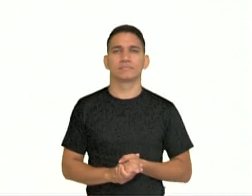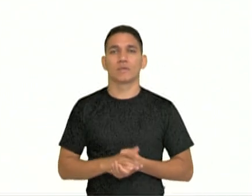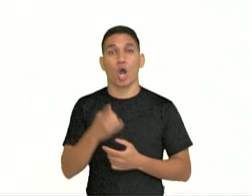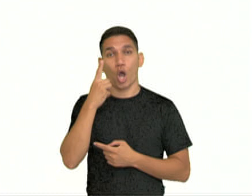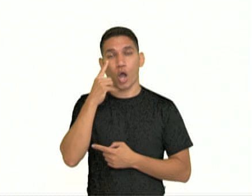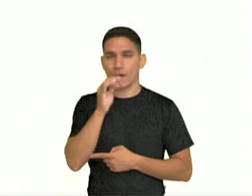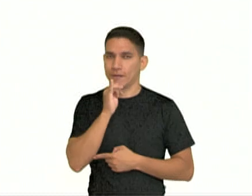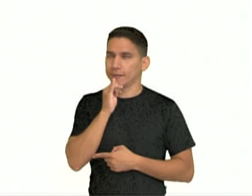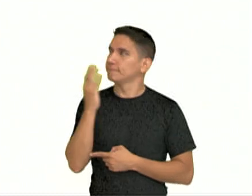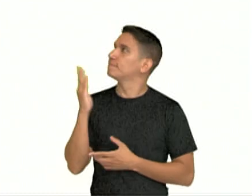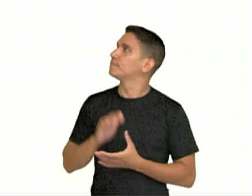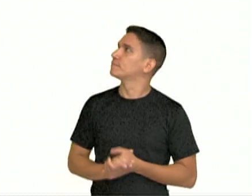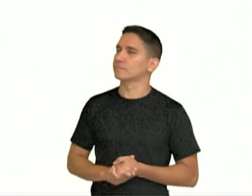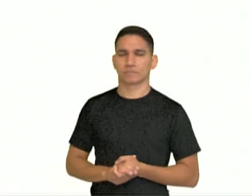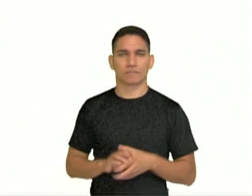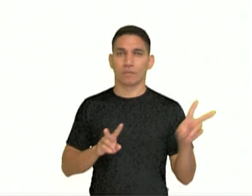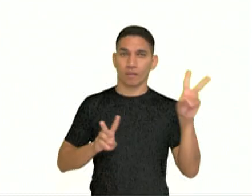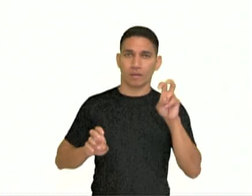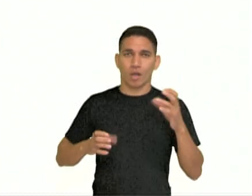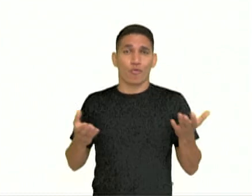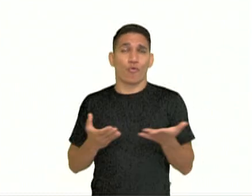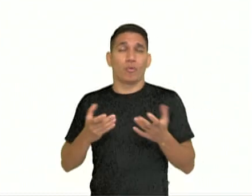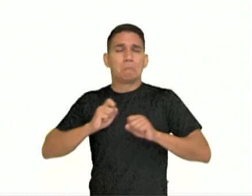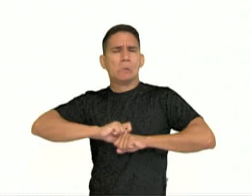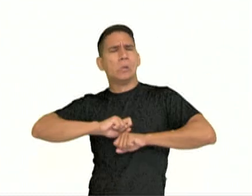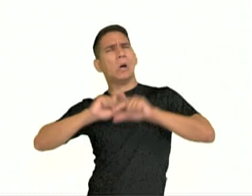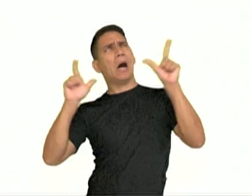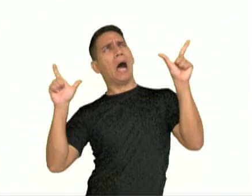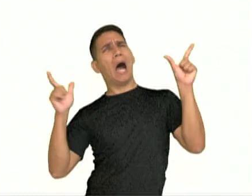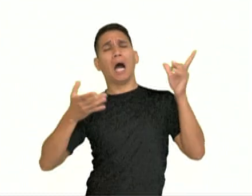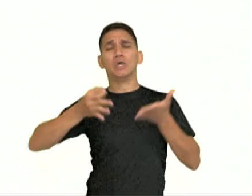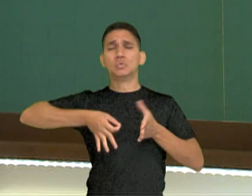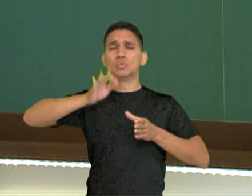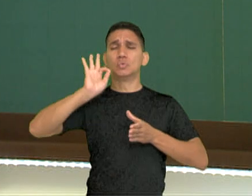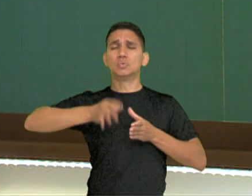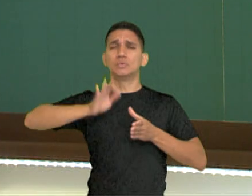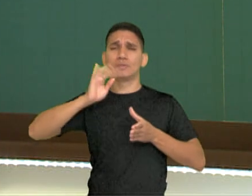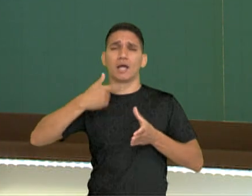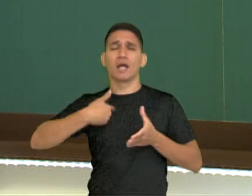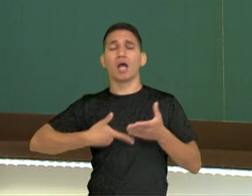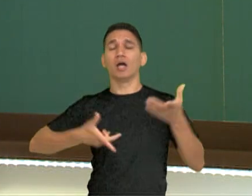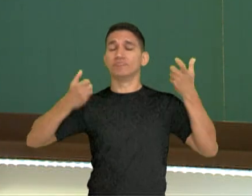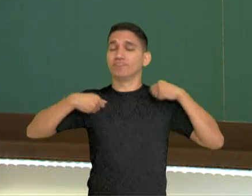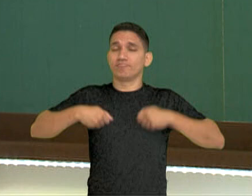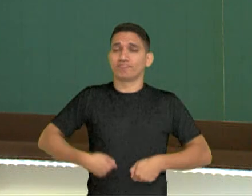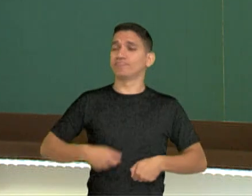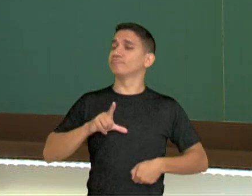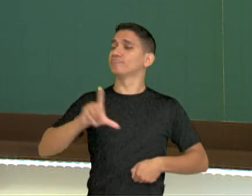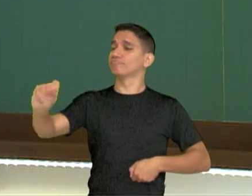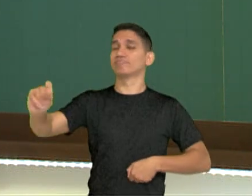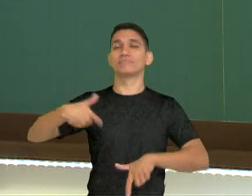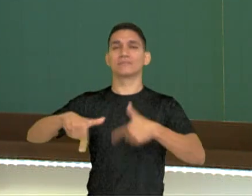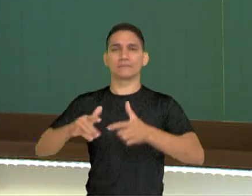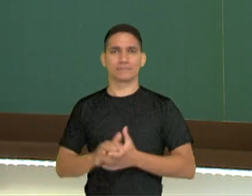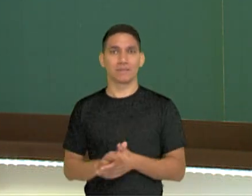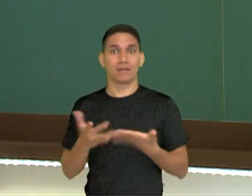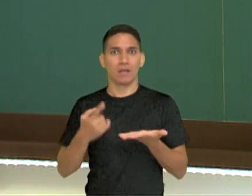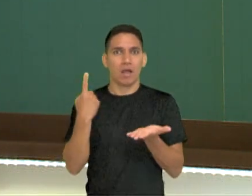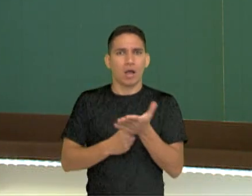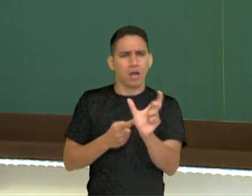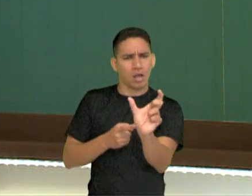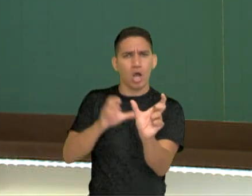o exemplo. Hoje acordei, tomei café e me vesti para ir trabalhar. Então, hoje. Então, passagem de